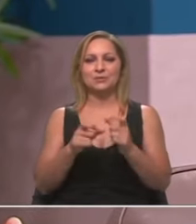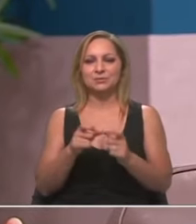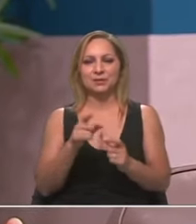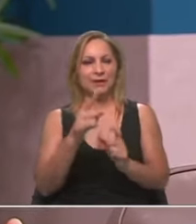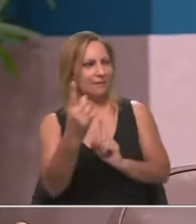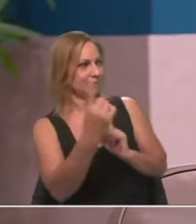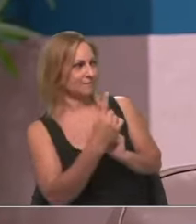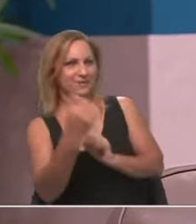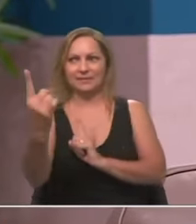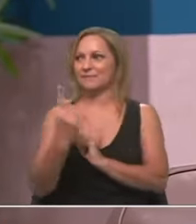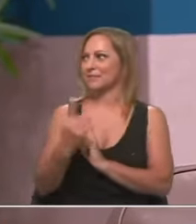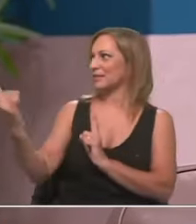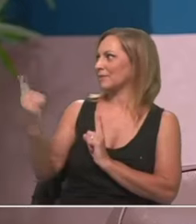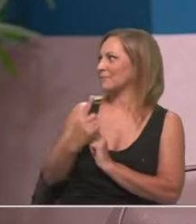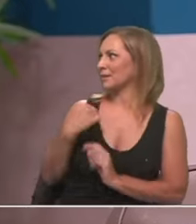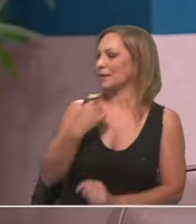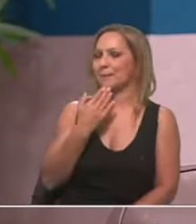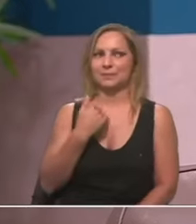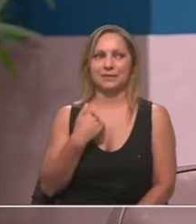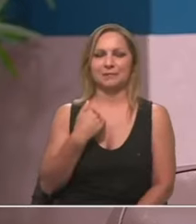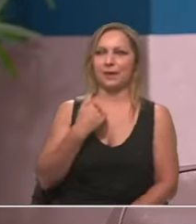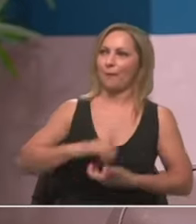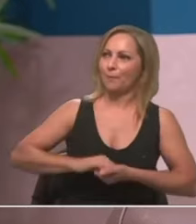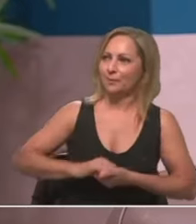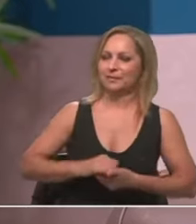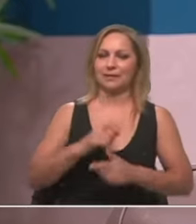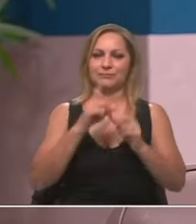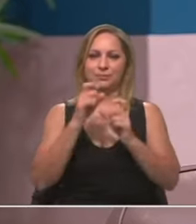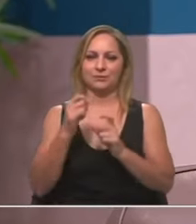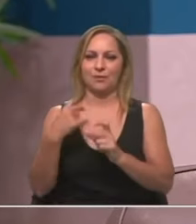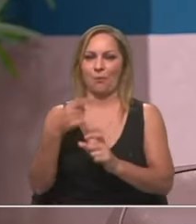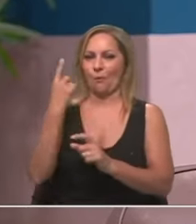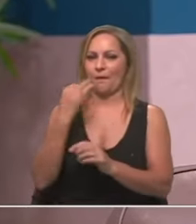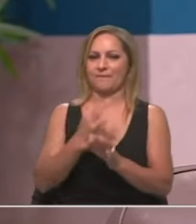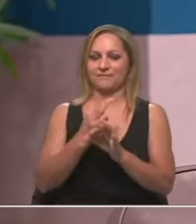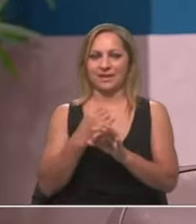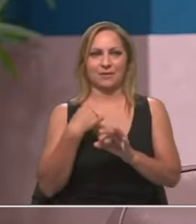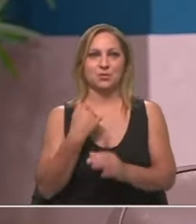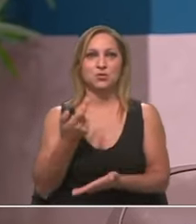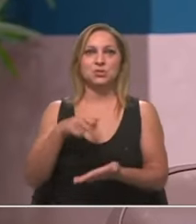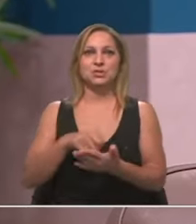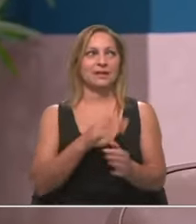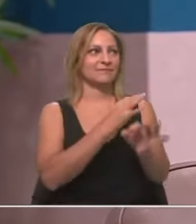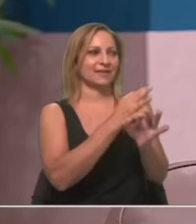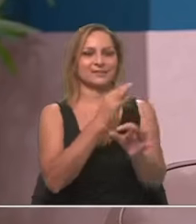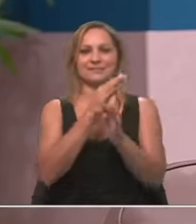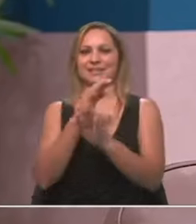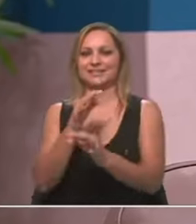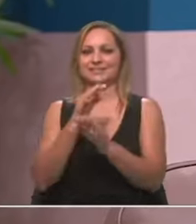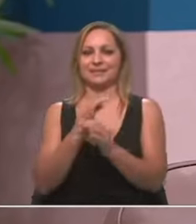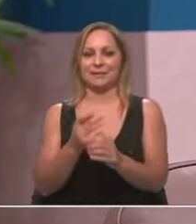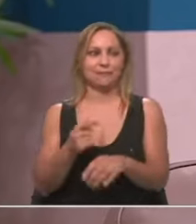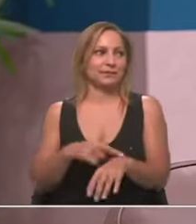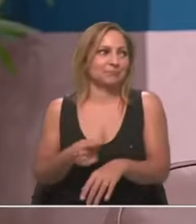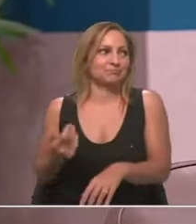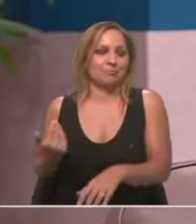vir cumprimentar, a vir pedir fotos. E até ontem ainda tive imensos festejos, desde que cheguei. Ainda está tudo muito fresco,